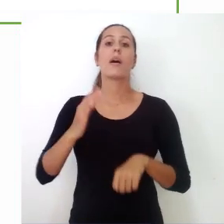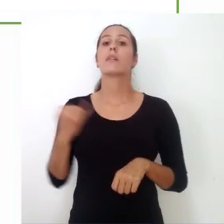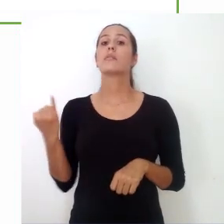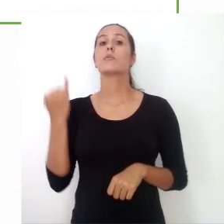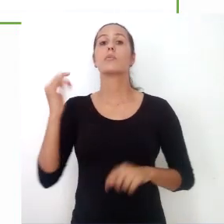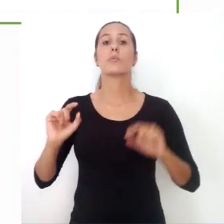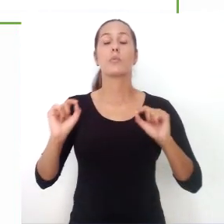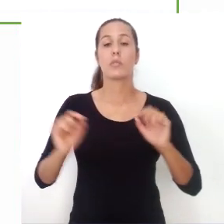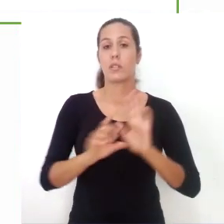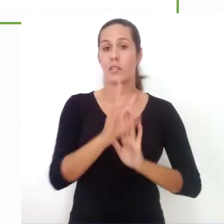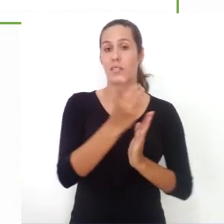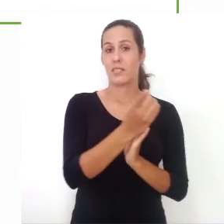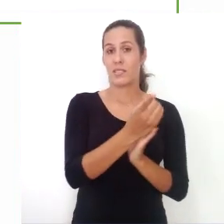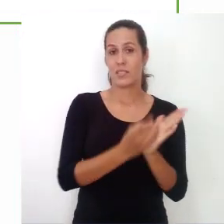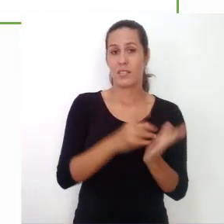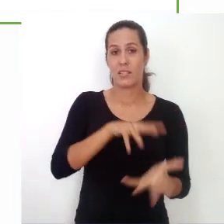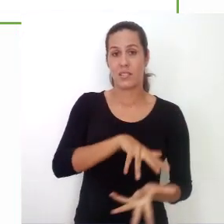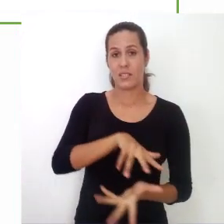Direitos Humanos,